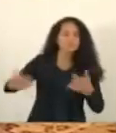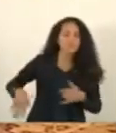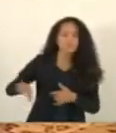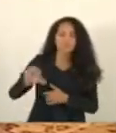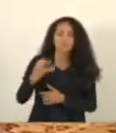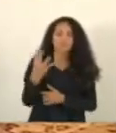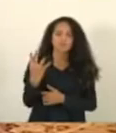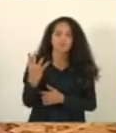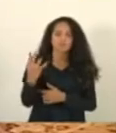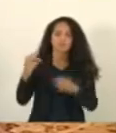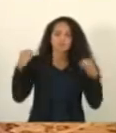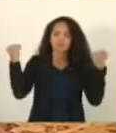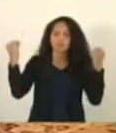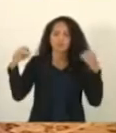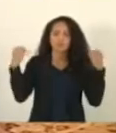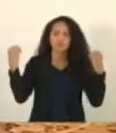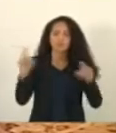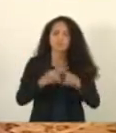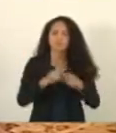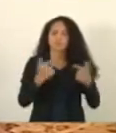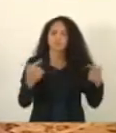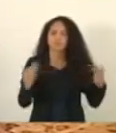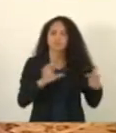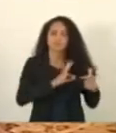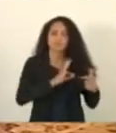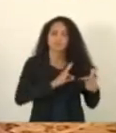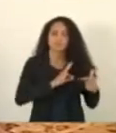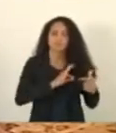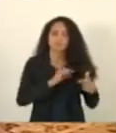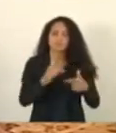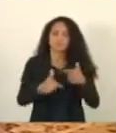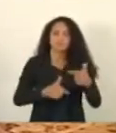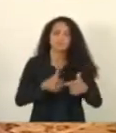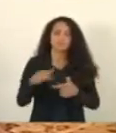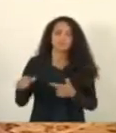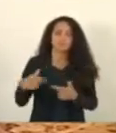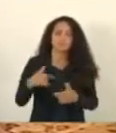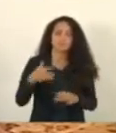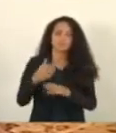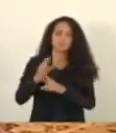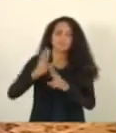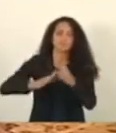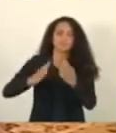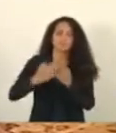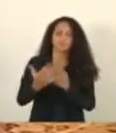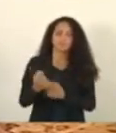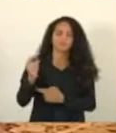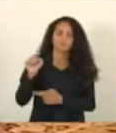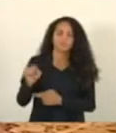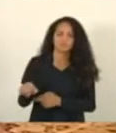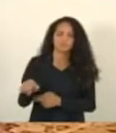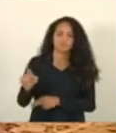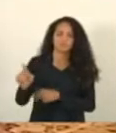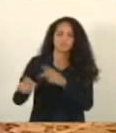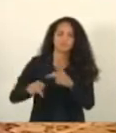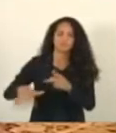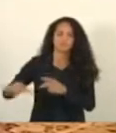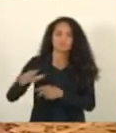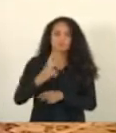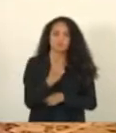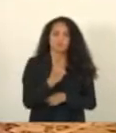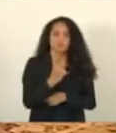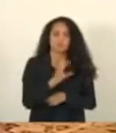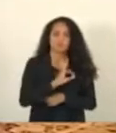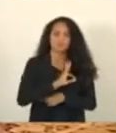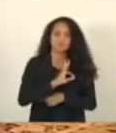né? Eu estou vindo de Rio Paranal, que está com 20 mil habitantes e 2 policiais para